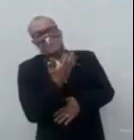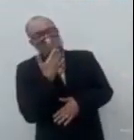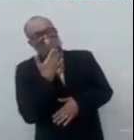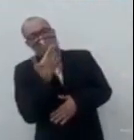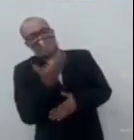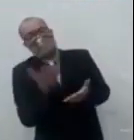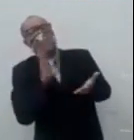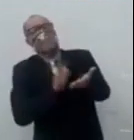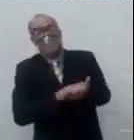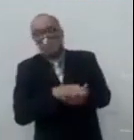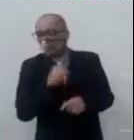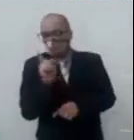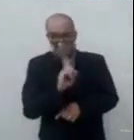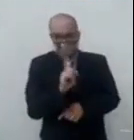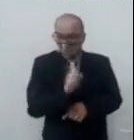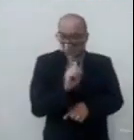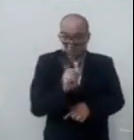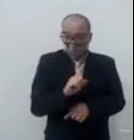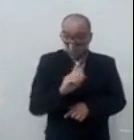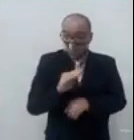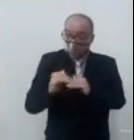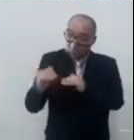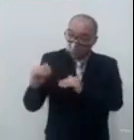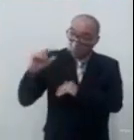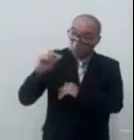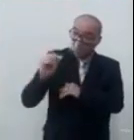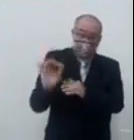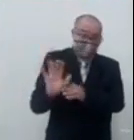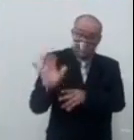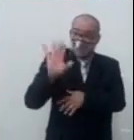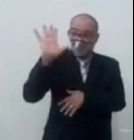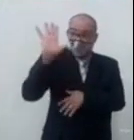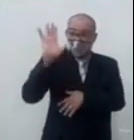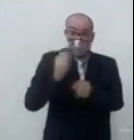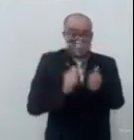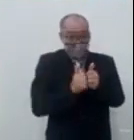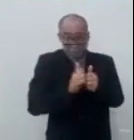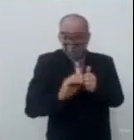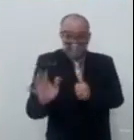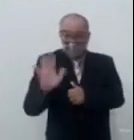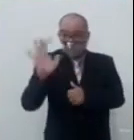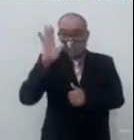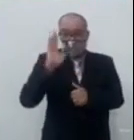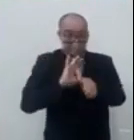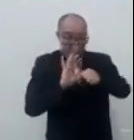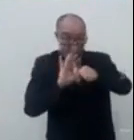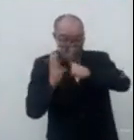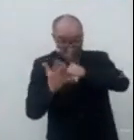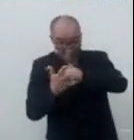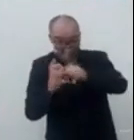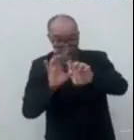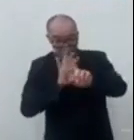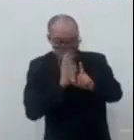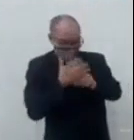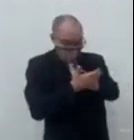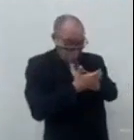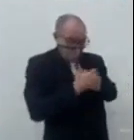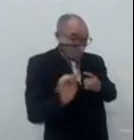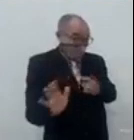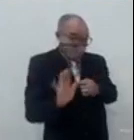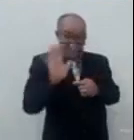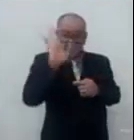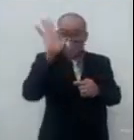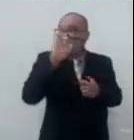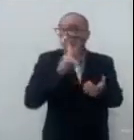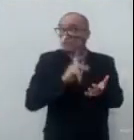que as coisas subiram demais. Com essa pandemia, a gente viu coisas que eram absurdo. O